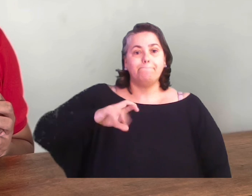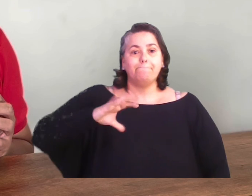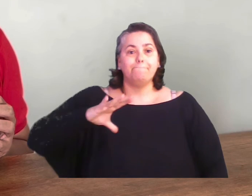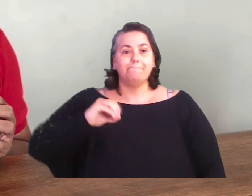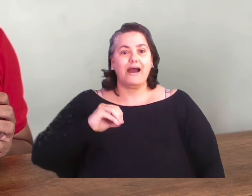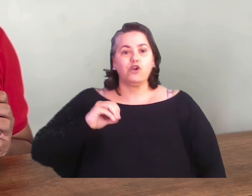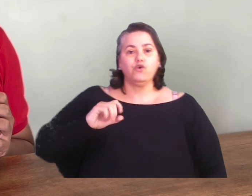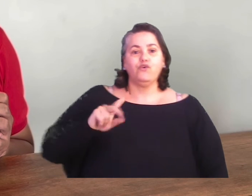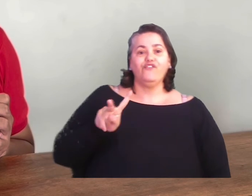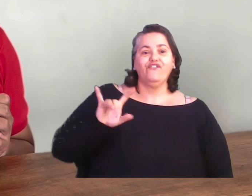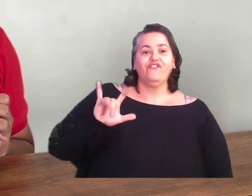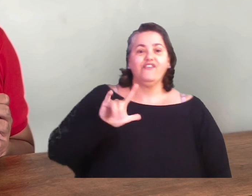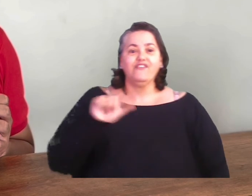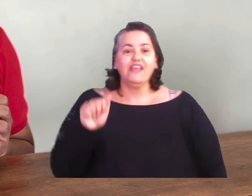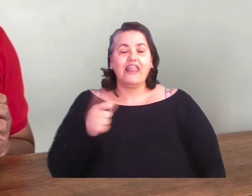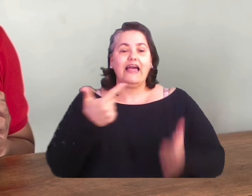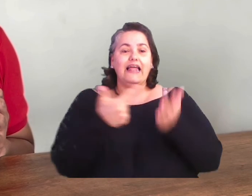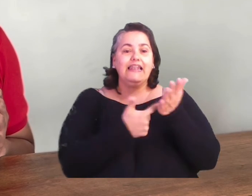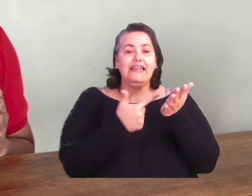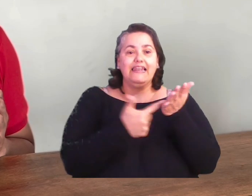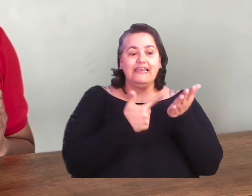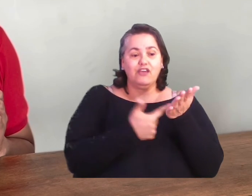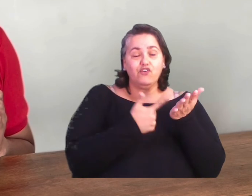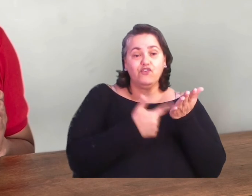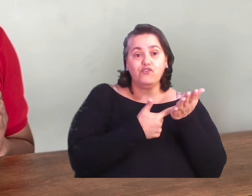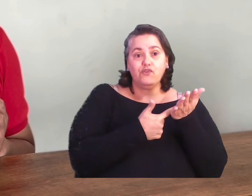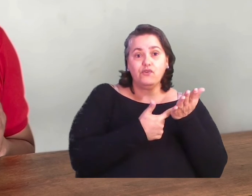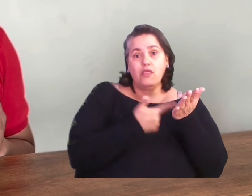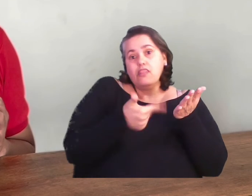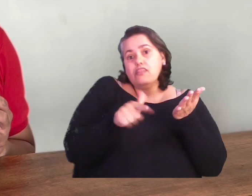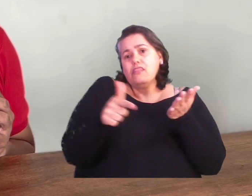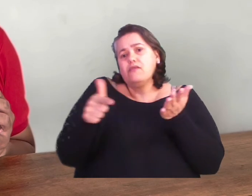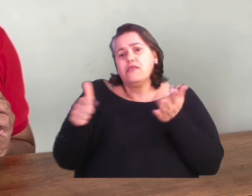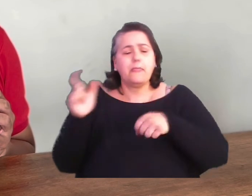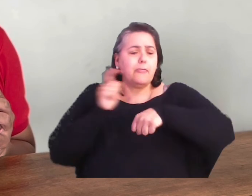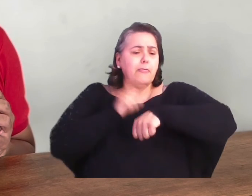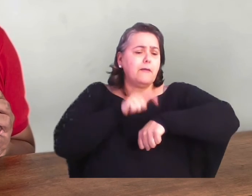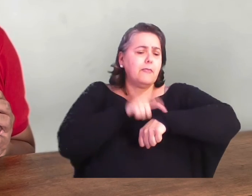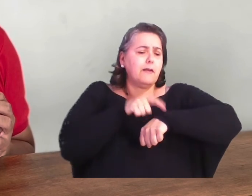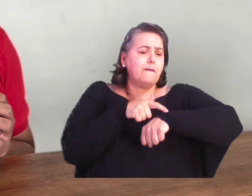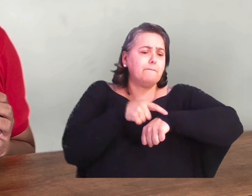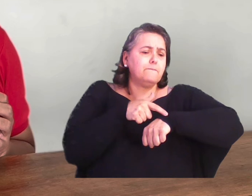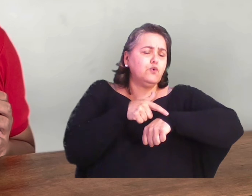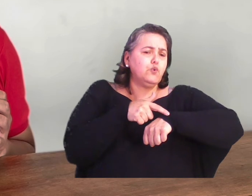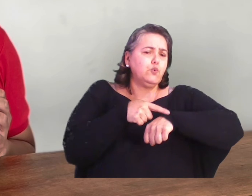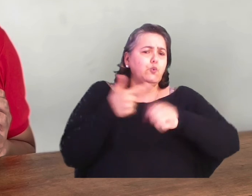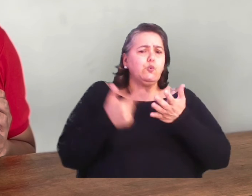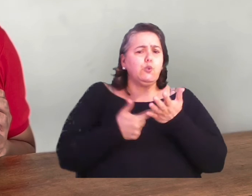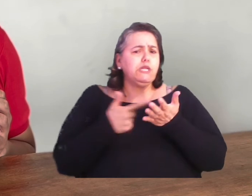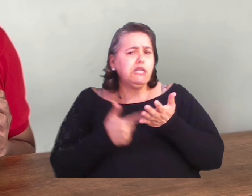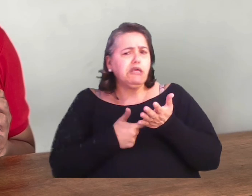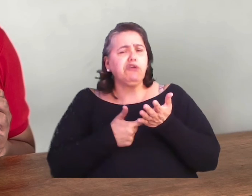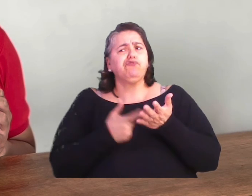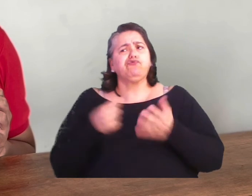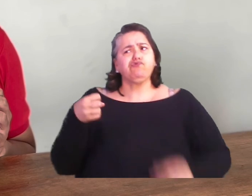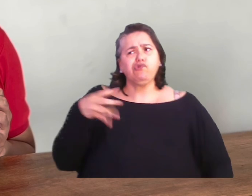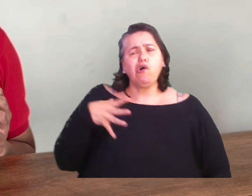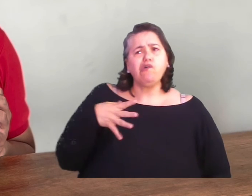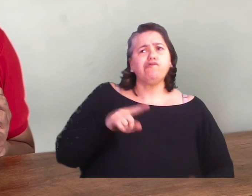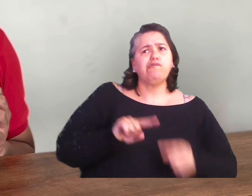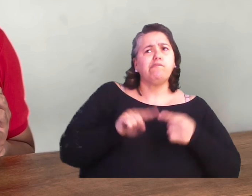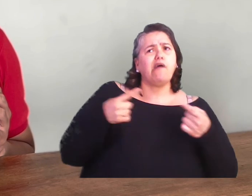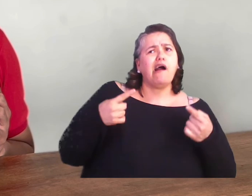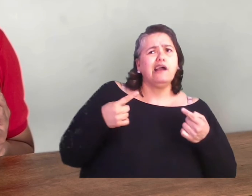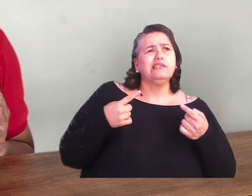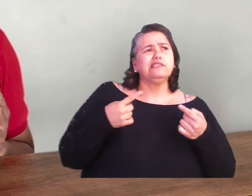um livro que eu diria... esse livro não tem tanto tempo, né? É um livro, eu não tenho certeza, mas